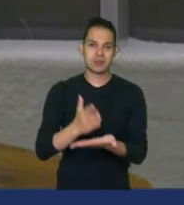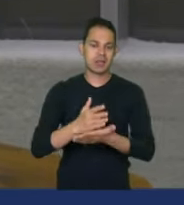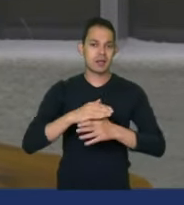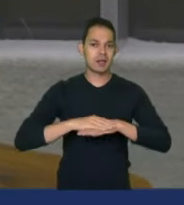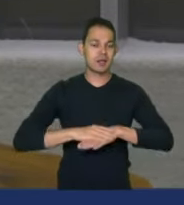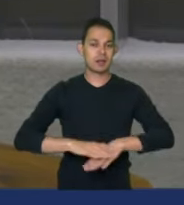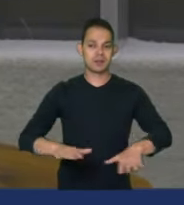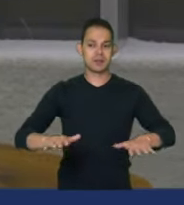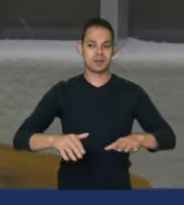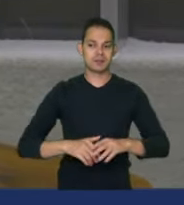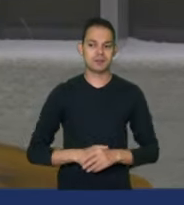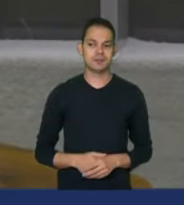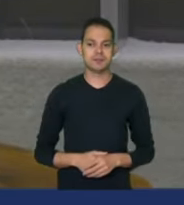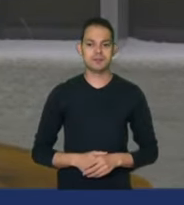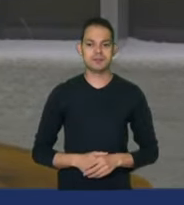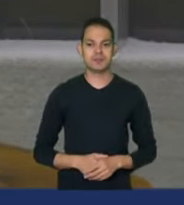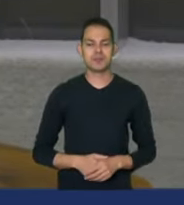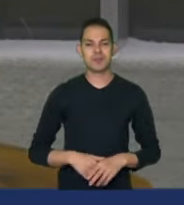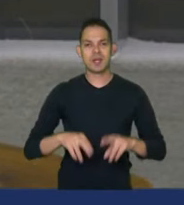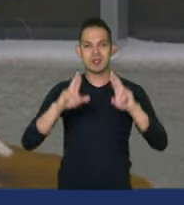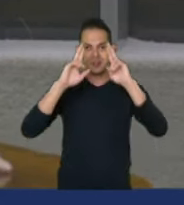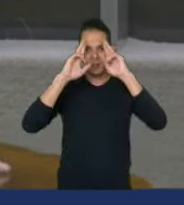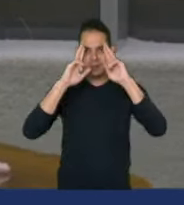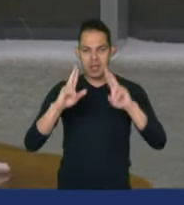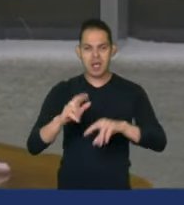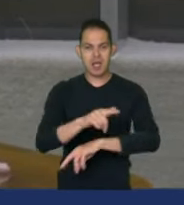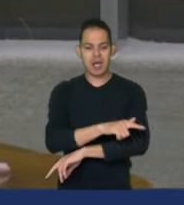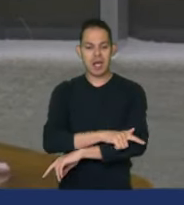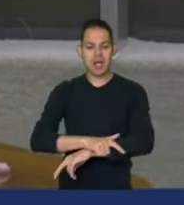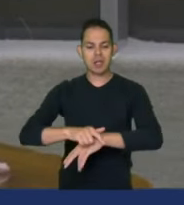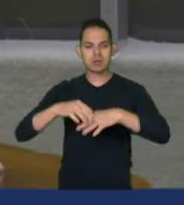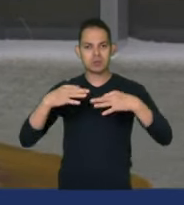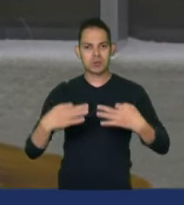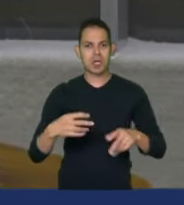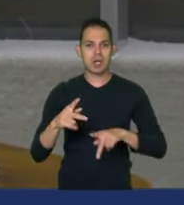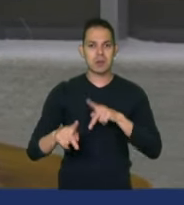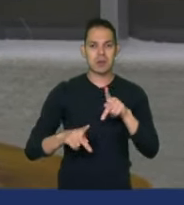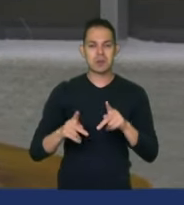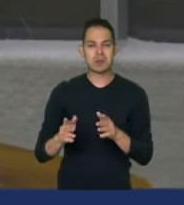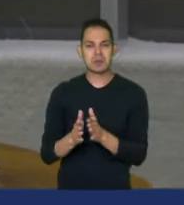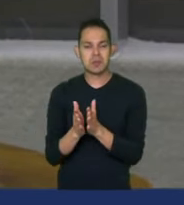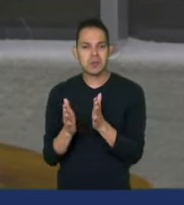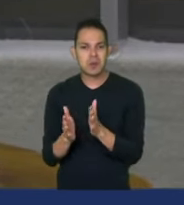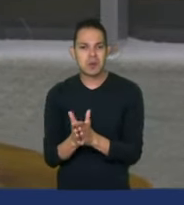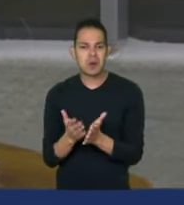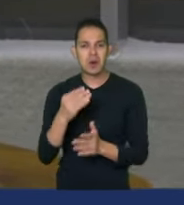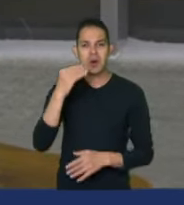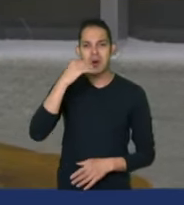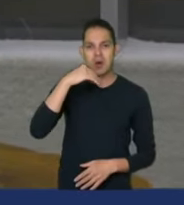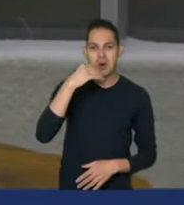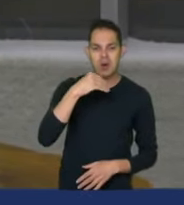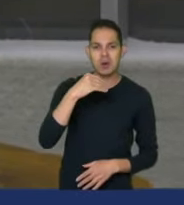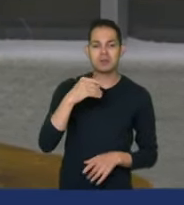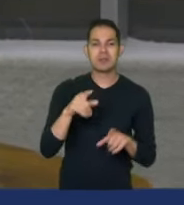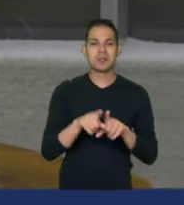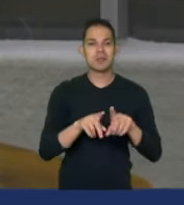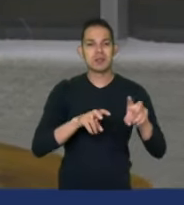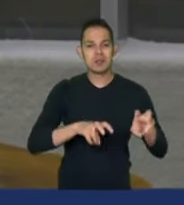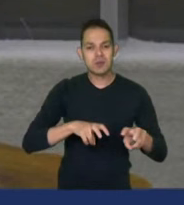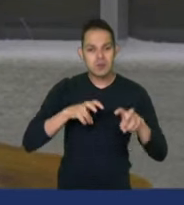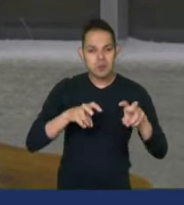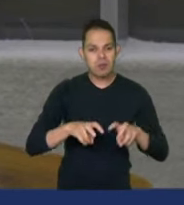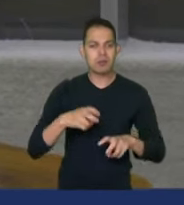levar dignidade, dar decência à população pobre, carente, do campo do nosso país.